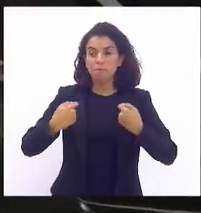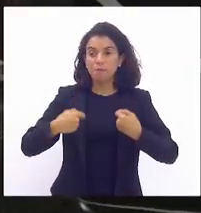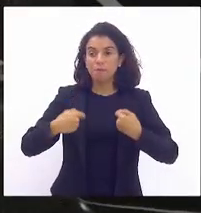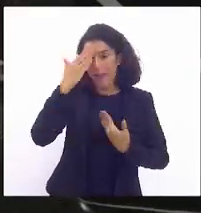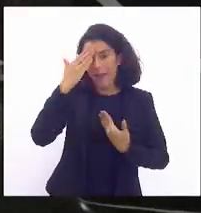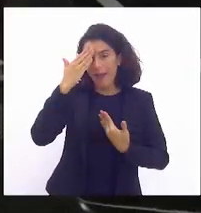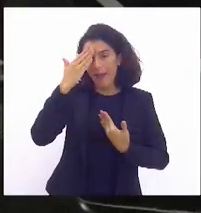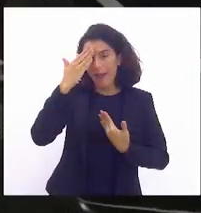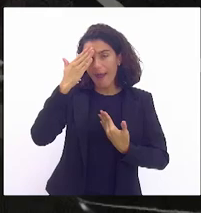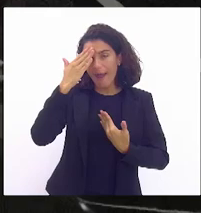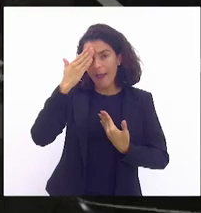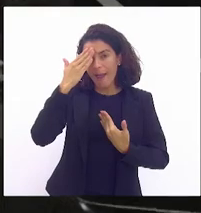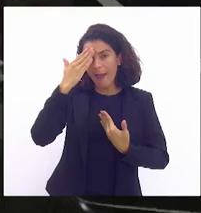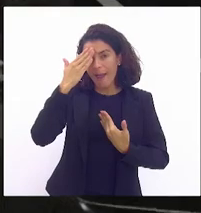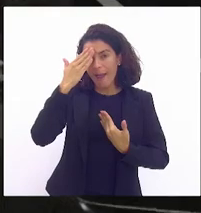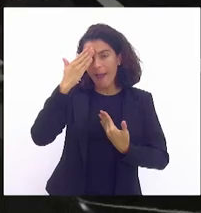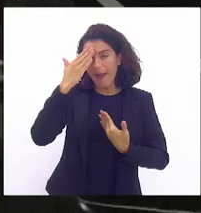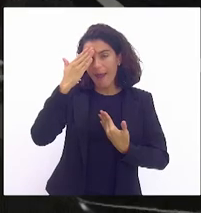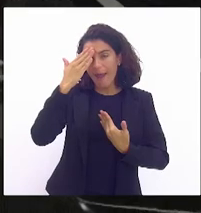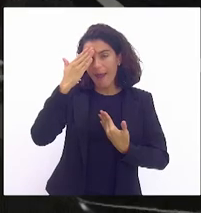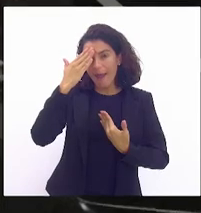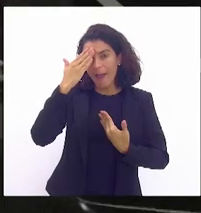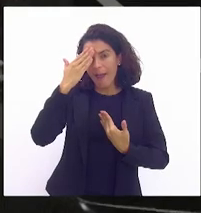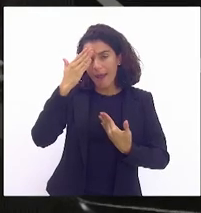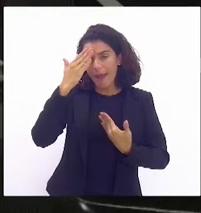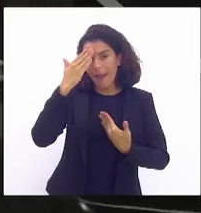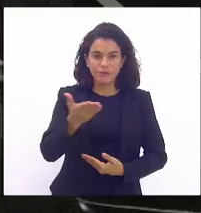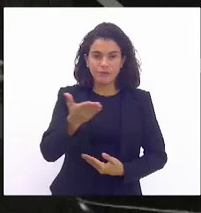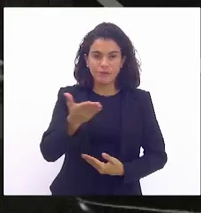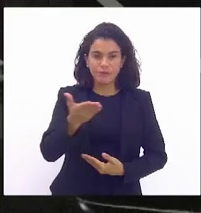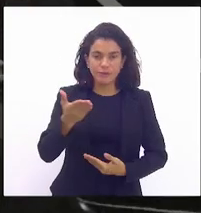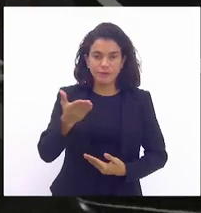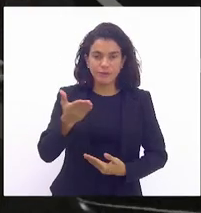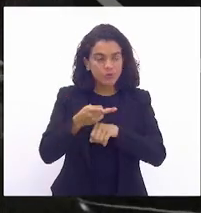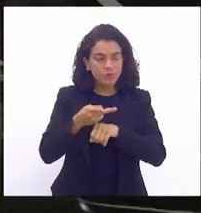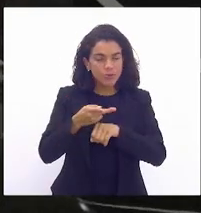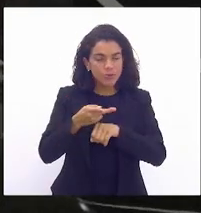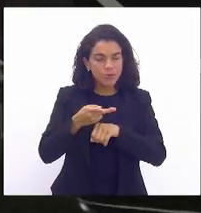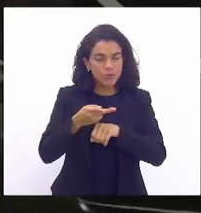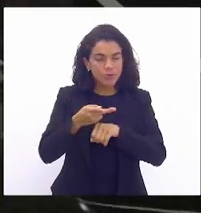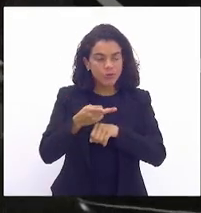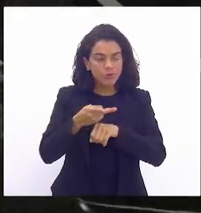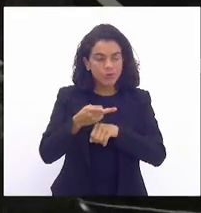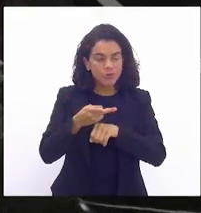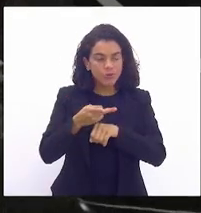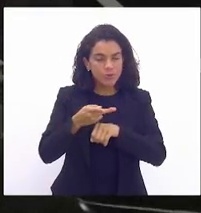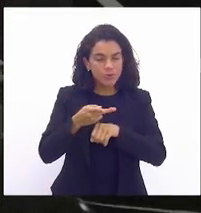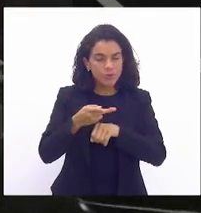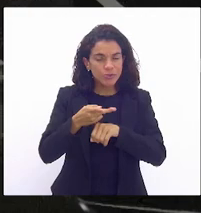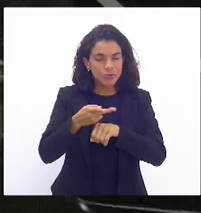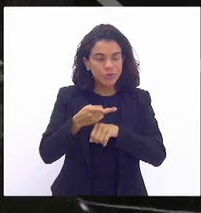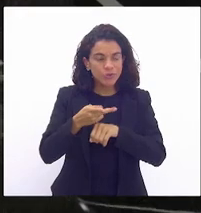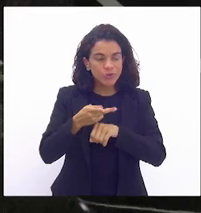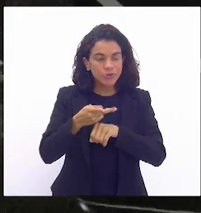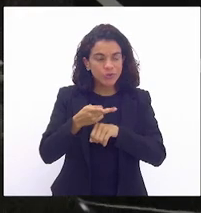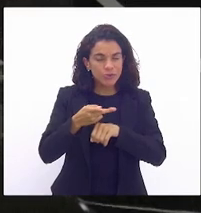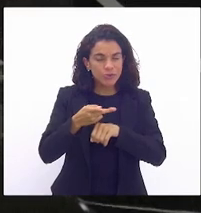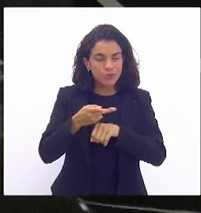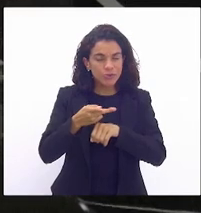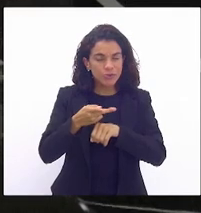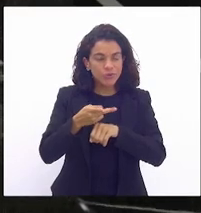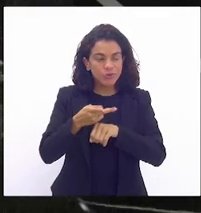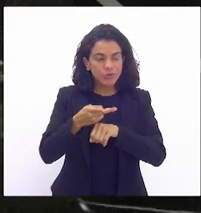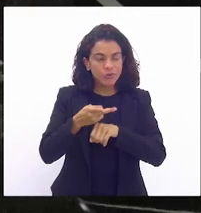tomar uma providência. Agradeço vocês, deputados, que estão nos representando e estão buscando isso junto com a